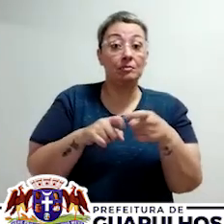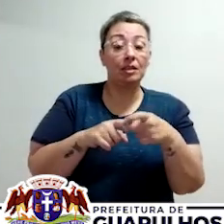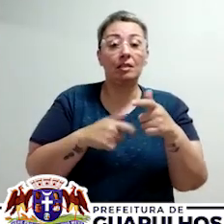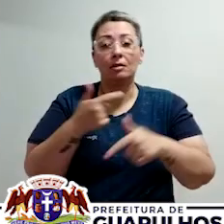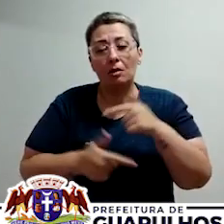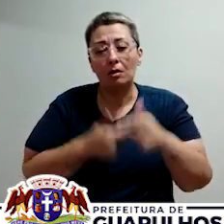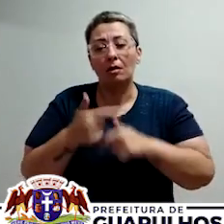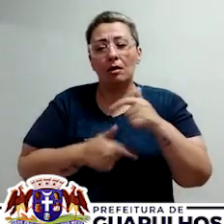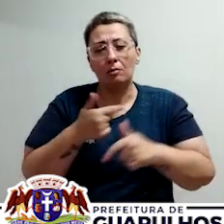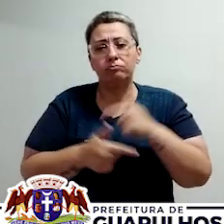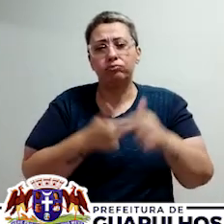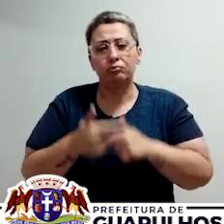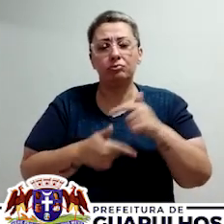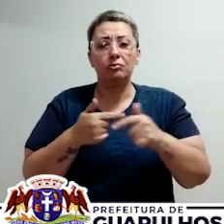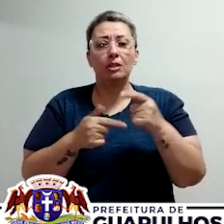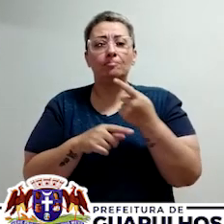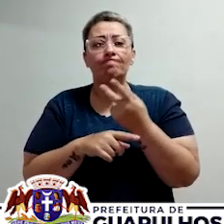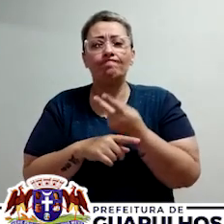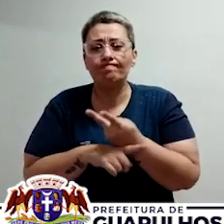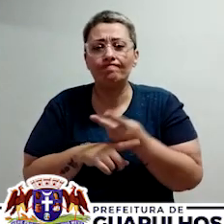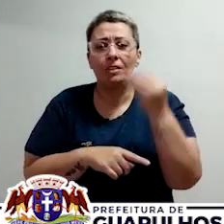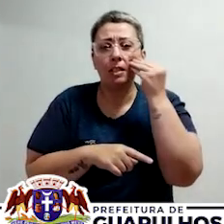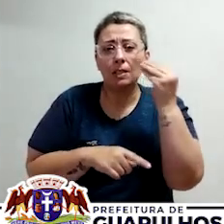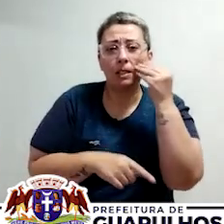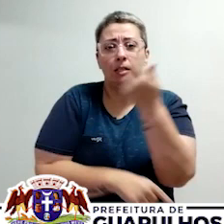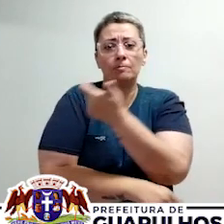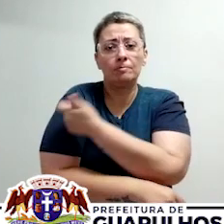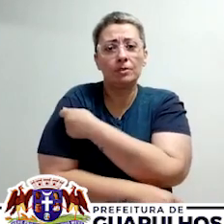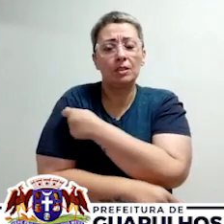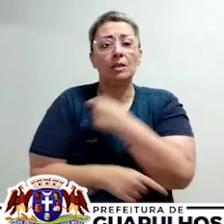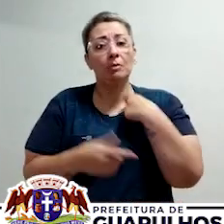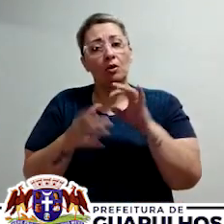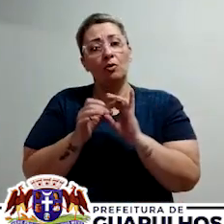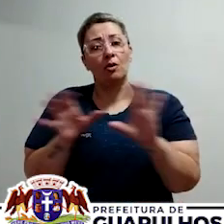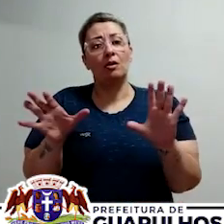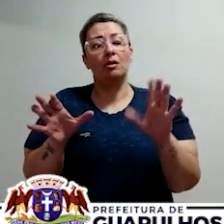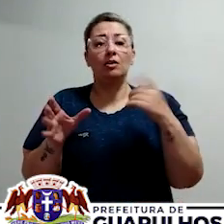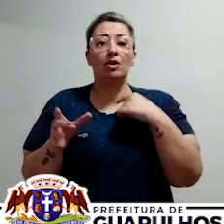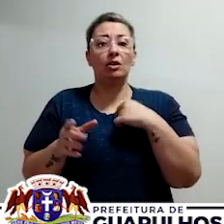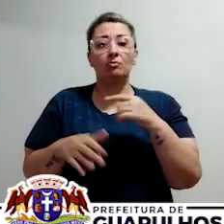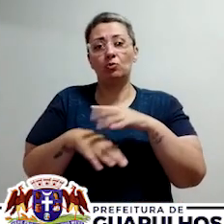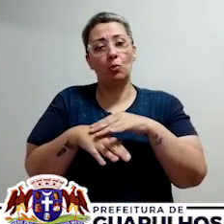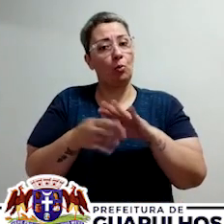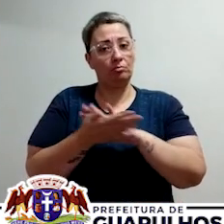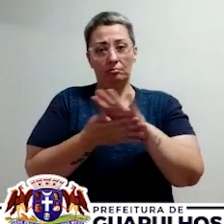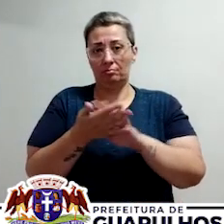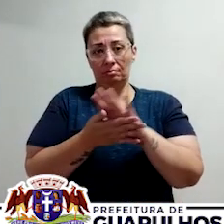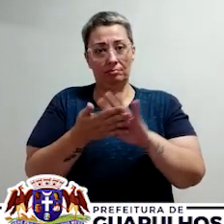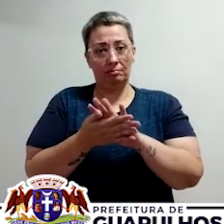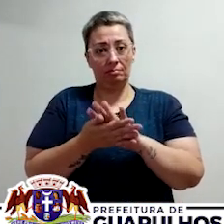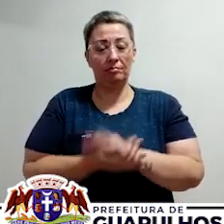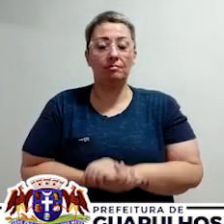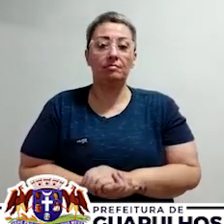trabalham incansavelmente à procura de vacinas que permitam que a gente não fique doente.